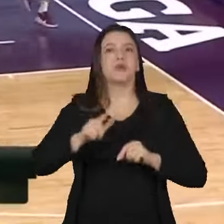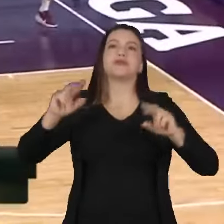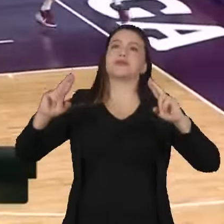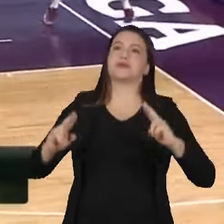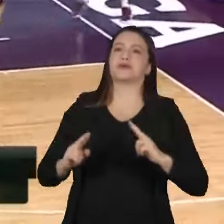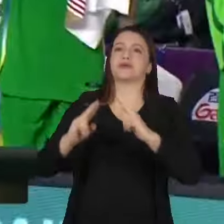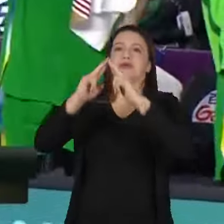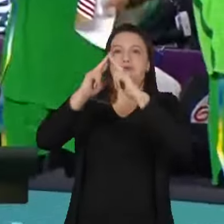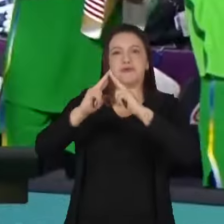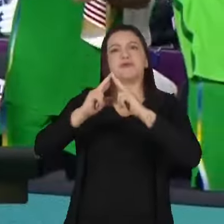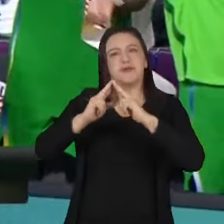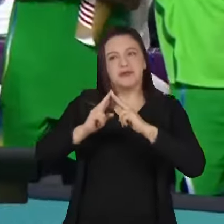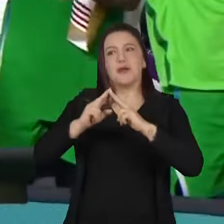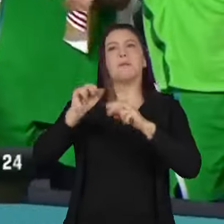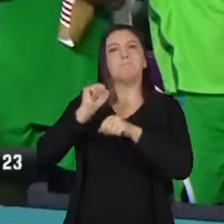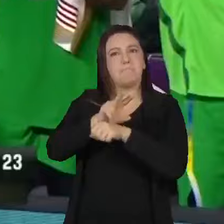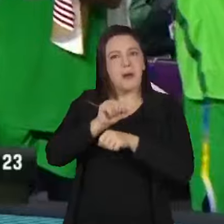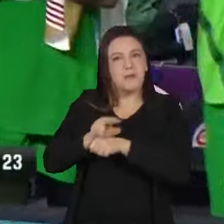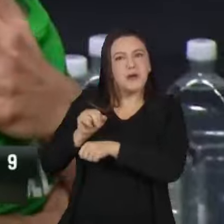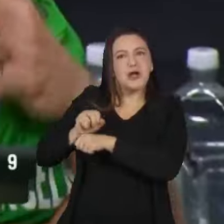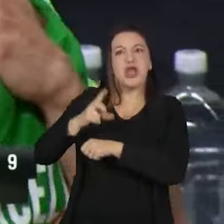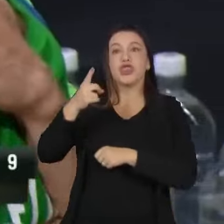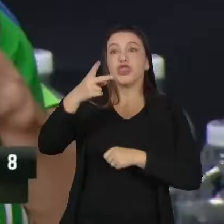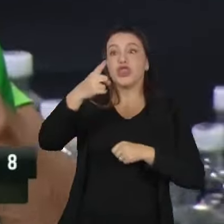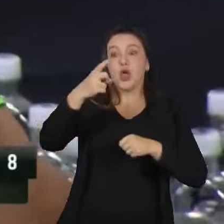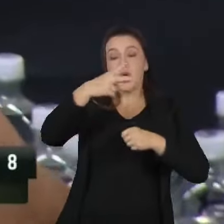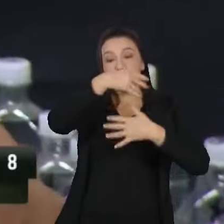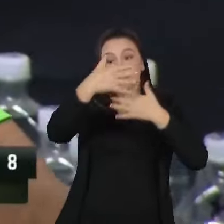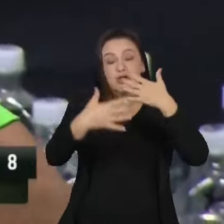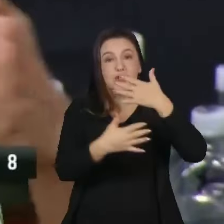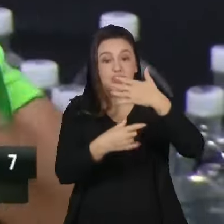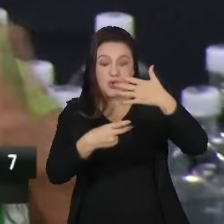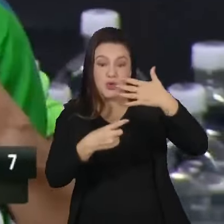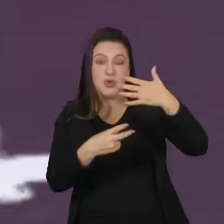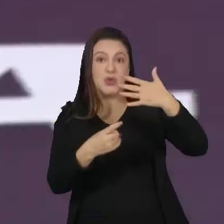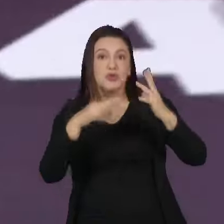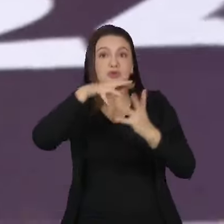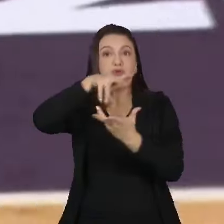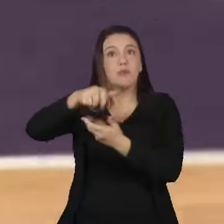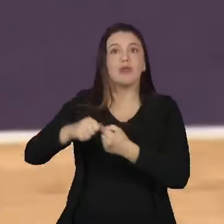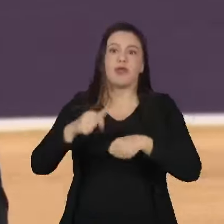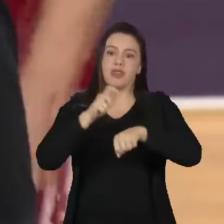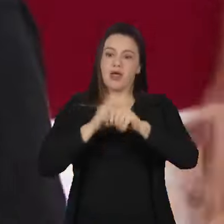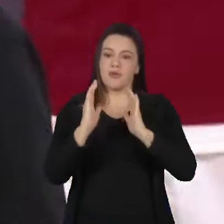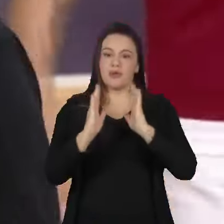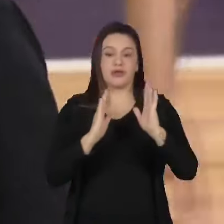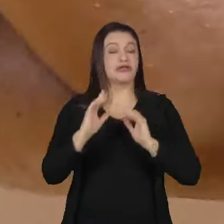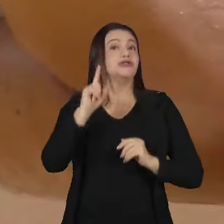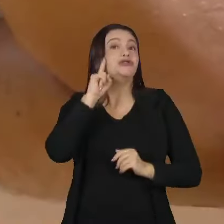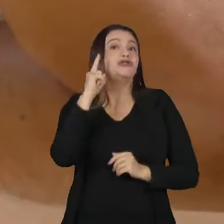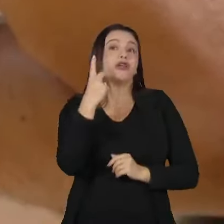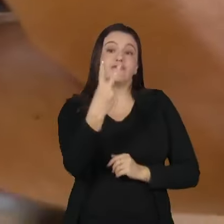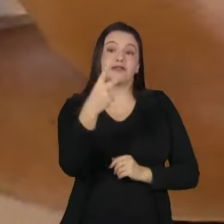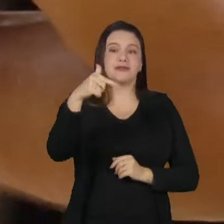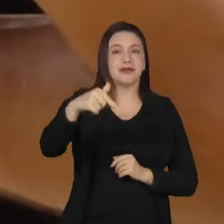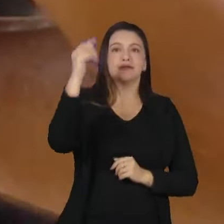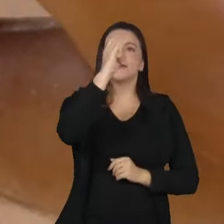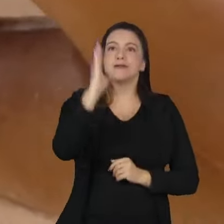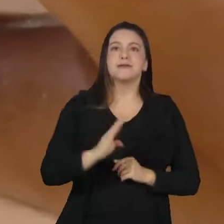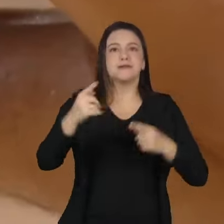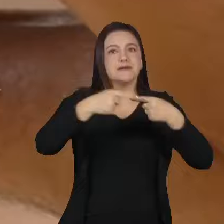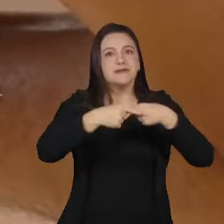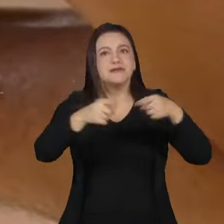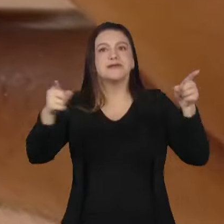um lugar entre as 12 melhores seleções do mundo. O tempo para a comemoração é curto. No dia 27, o Brasil estreia